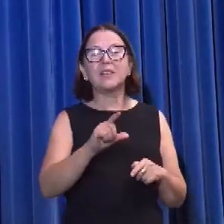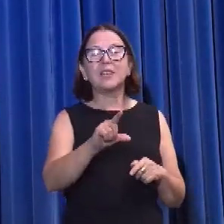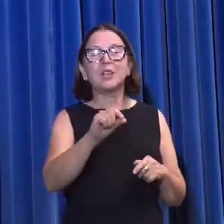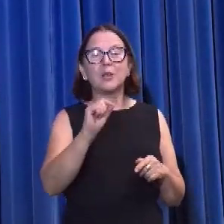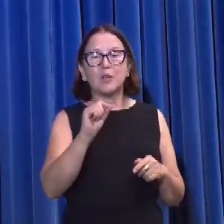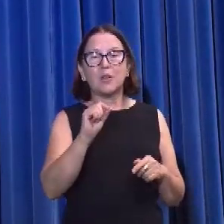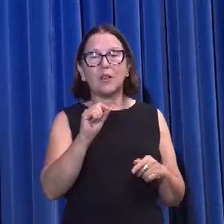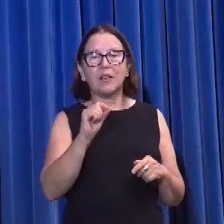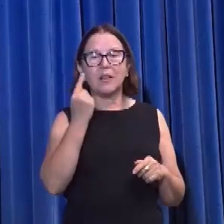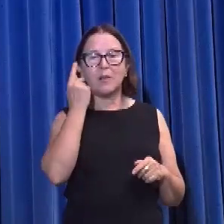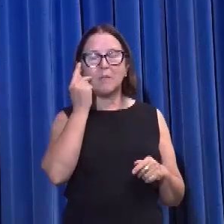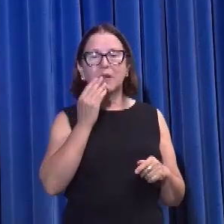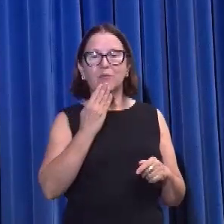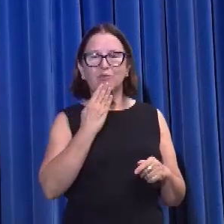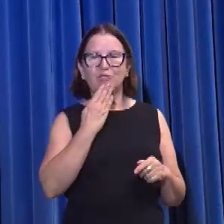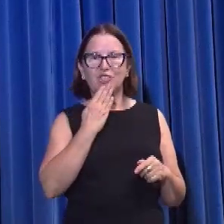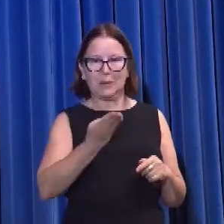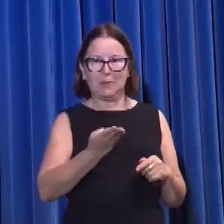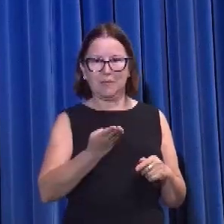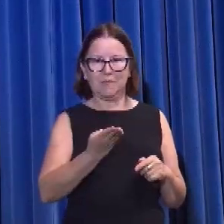jogadores para o time?